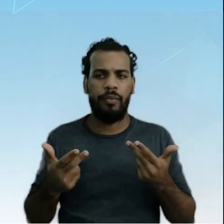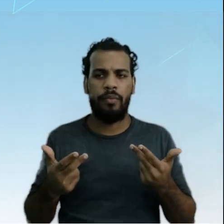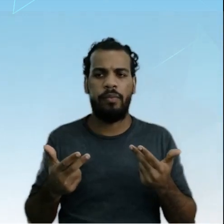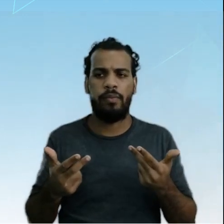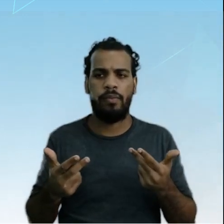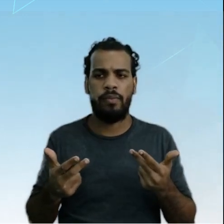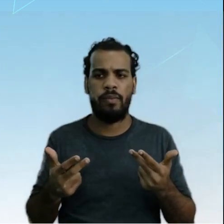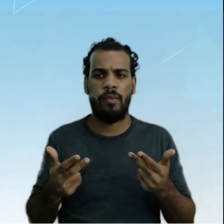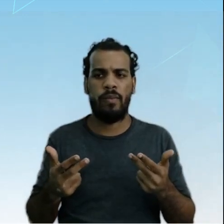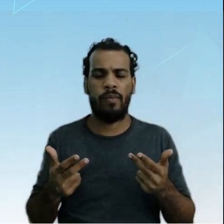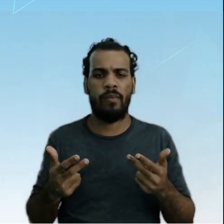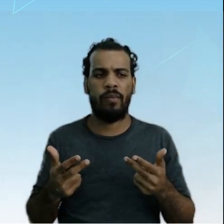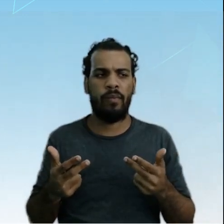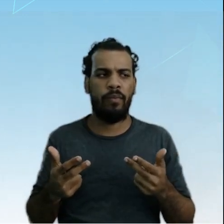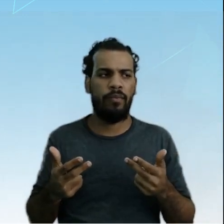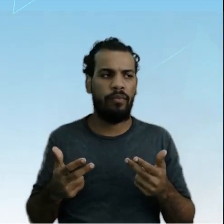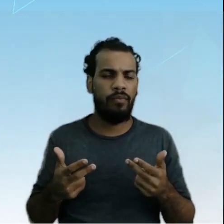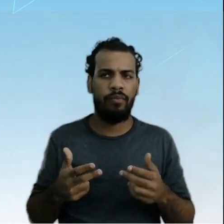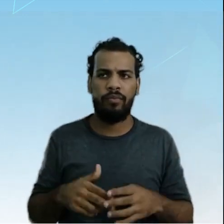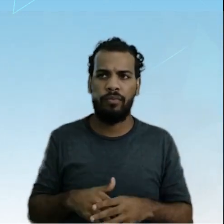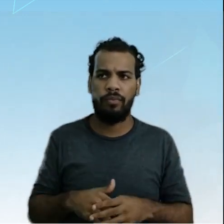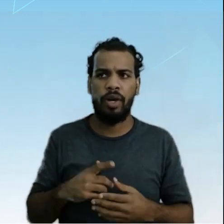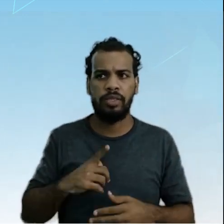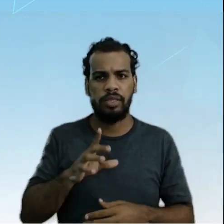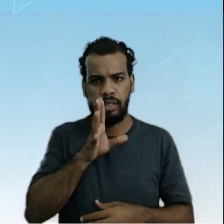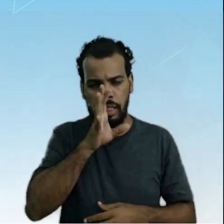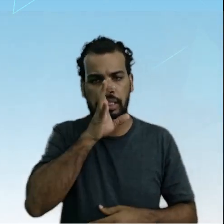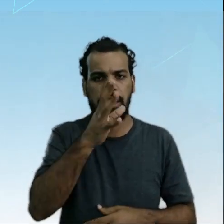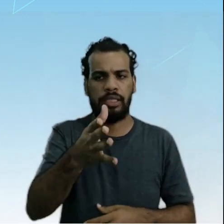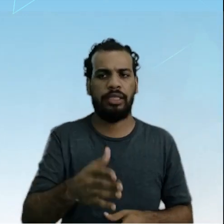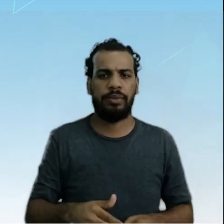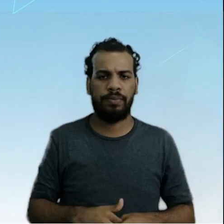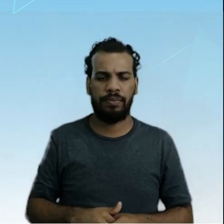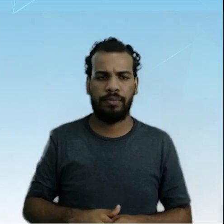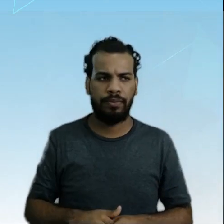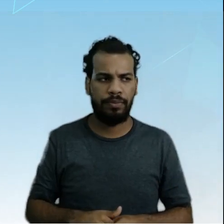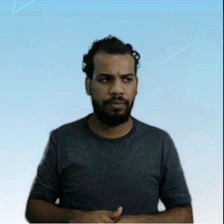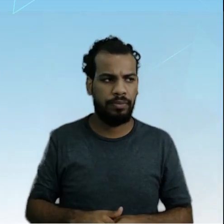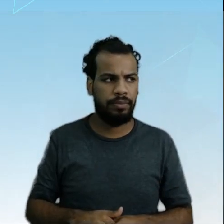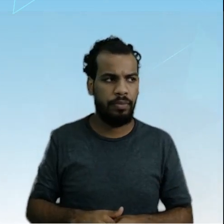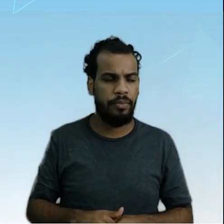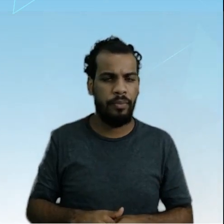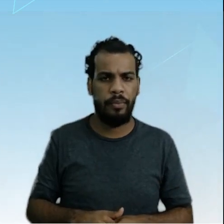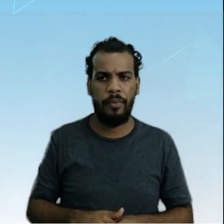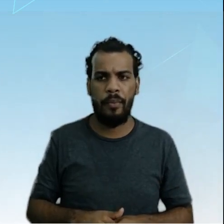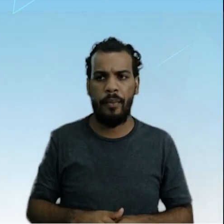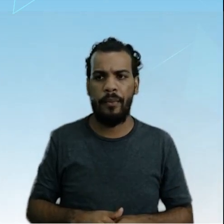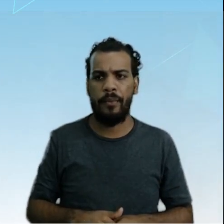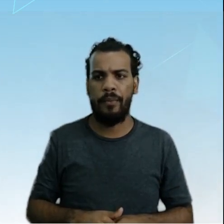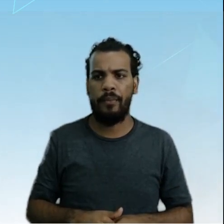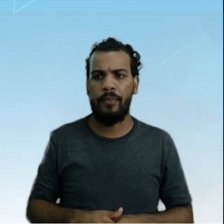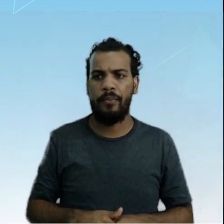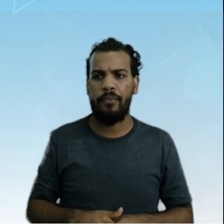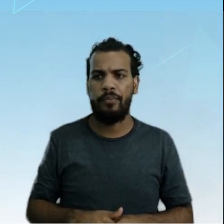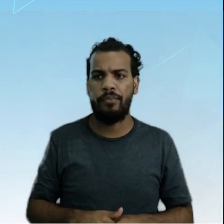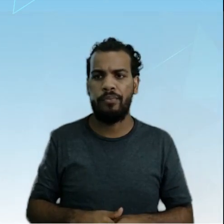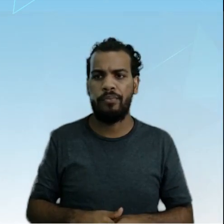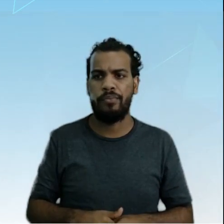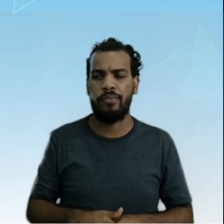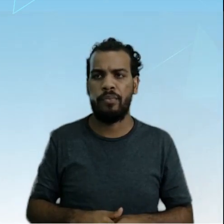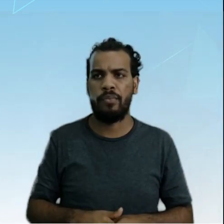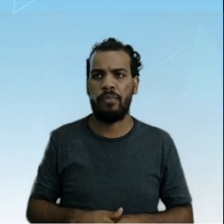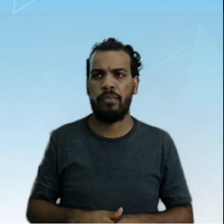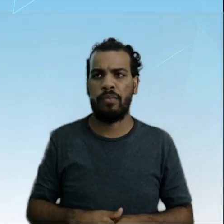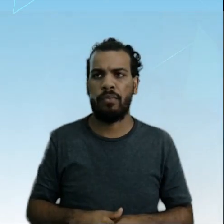de ser o que é. Resistência A seria? resistência, exatamente. Ô, professora, eu me lembrei assim,